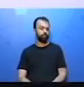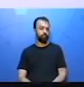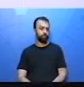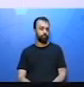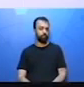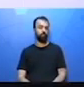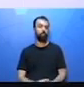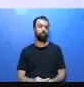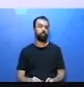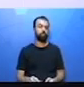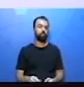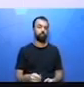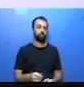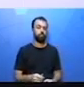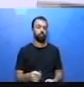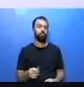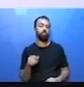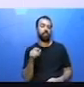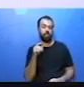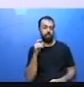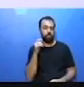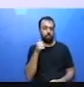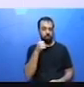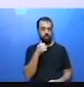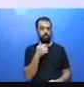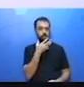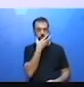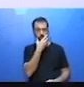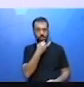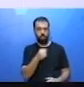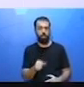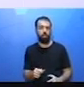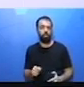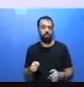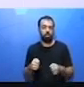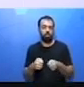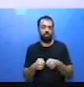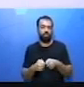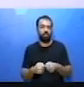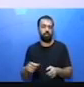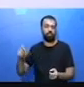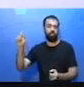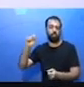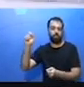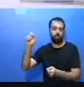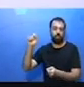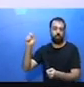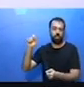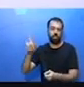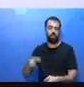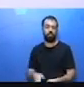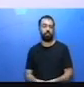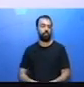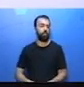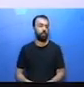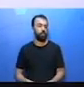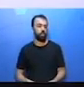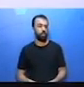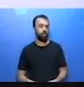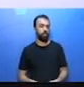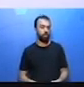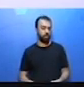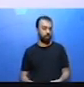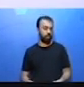Pedro confecciona papagaios usando papel de seda e pedaços de fios de madeira. Depois de